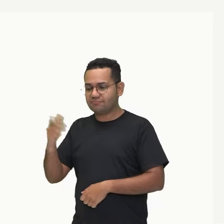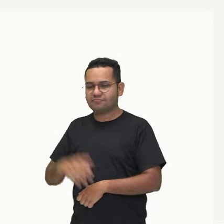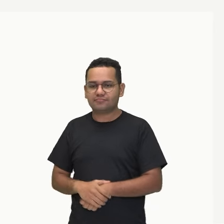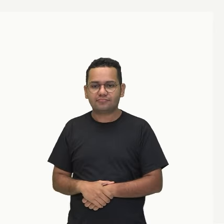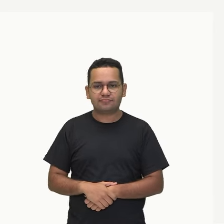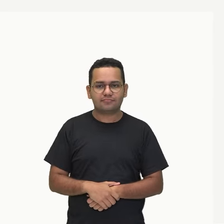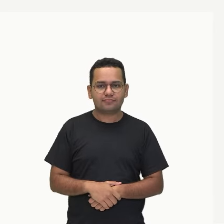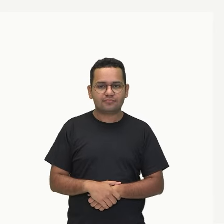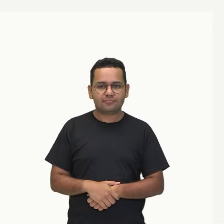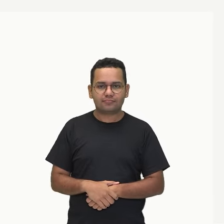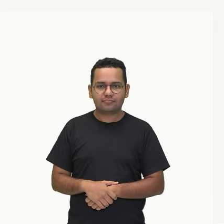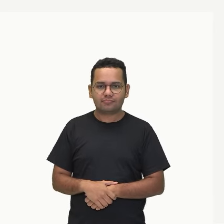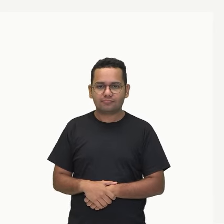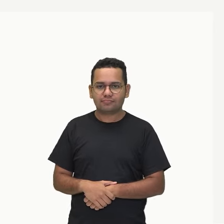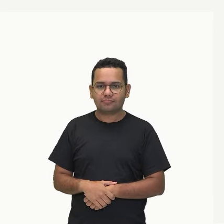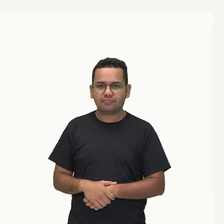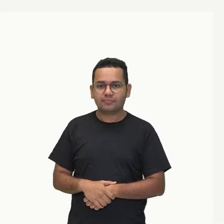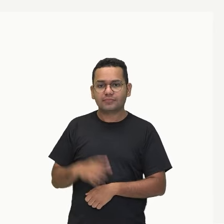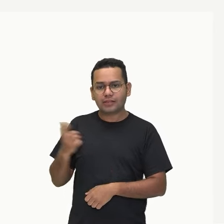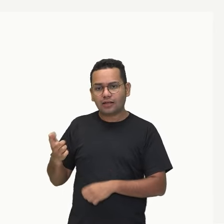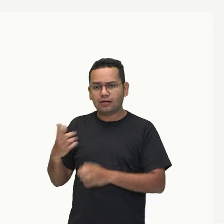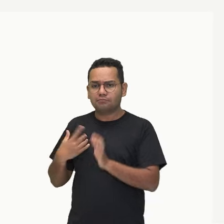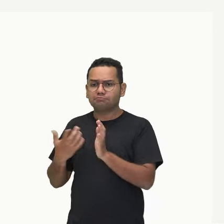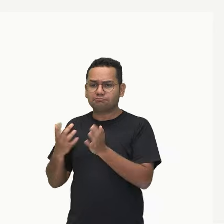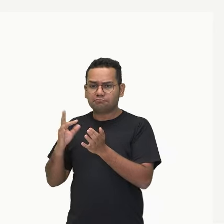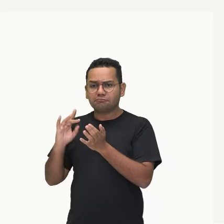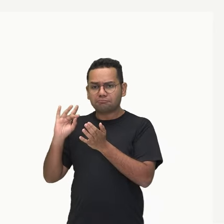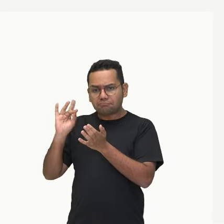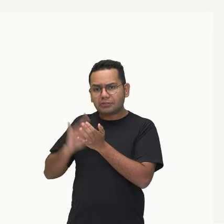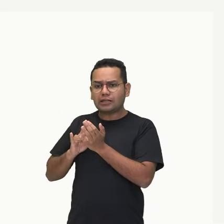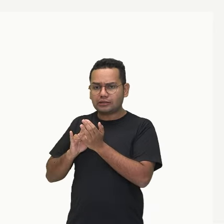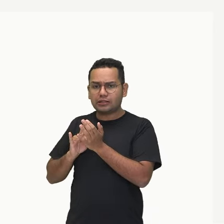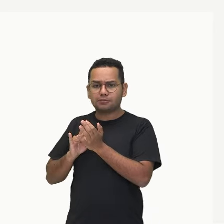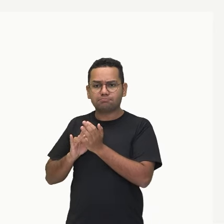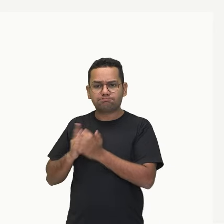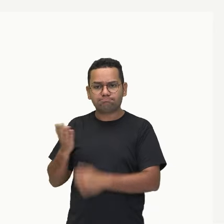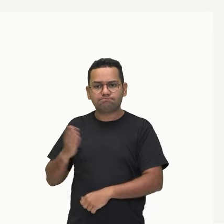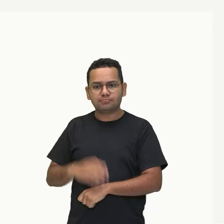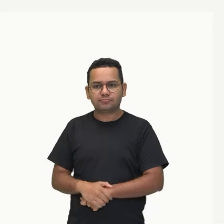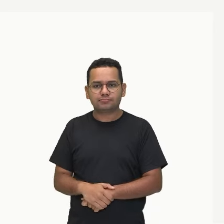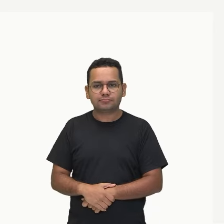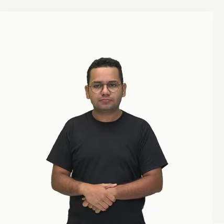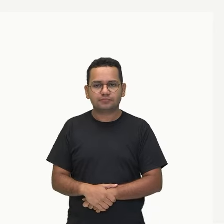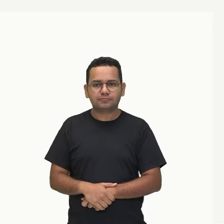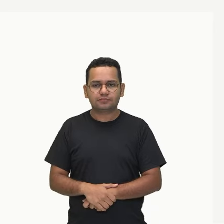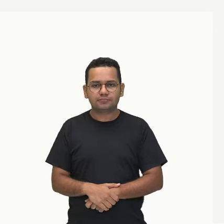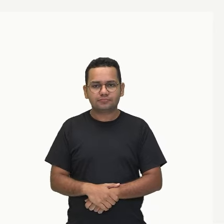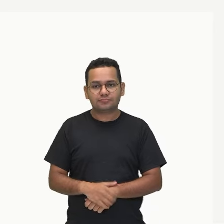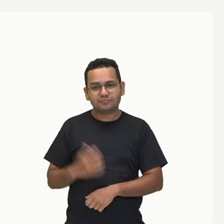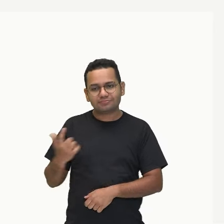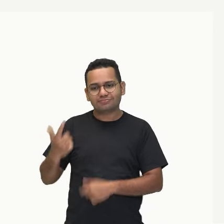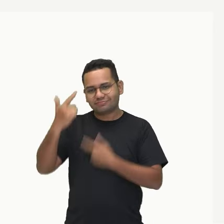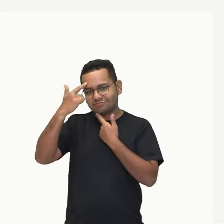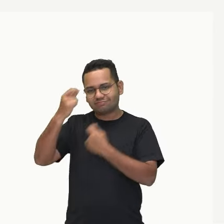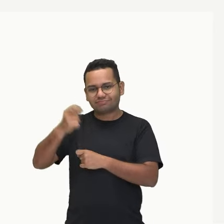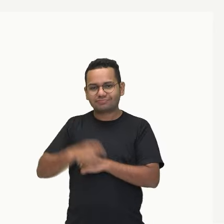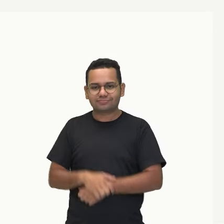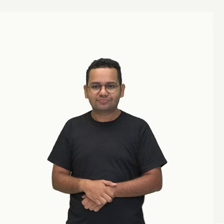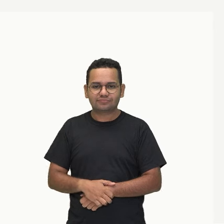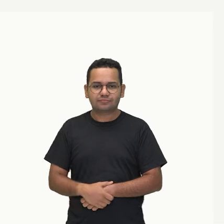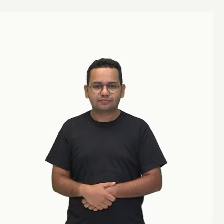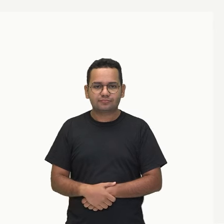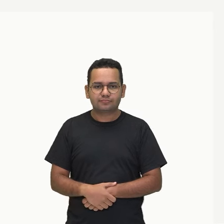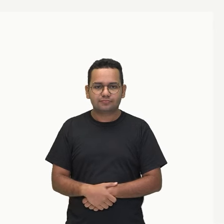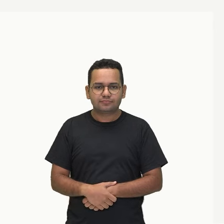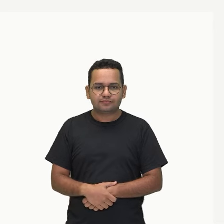infalível, mas também é exato. Por quê? Porque ele trabalha com a questão da fé. Tá bom